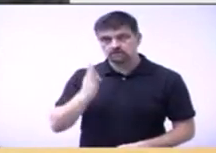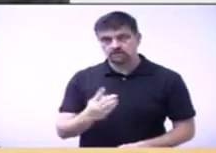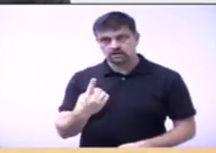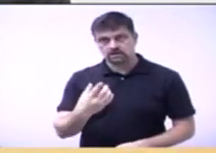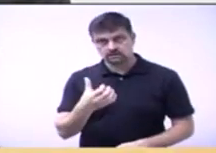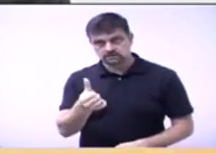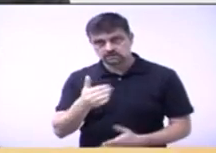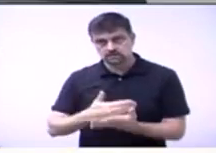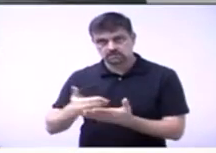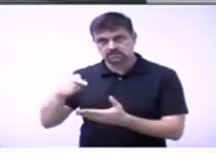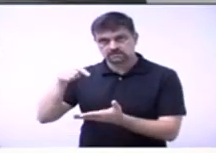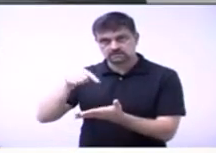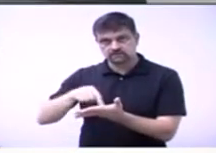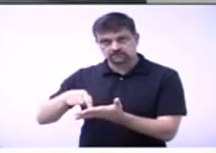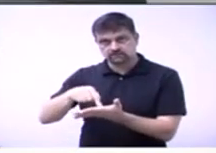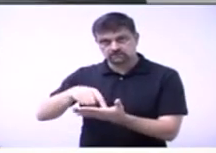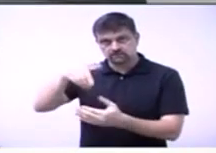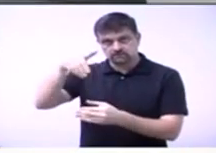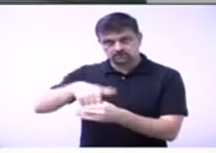909/16 está em votação.